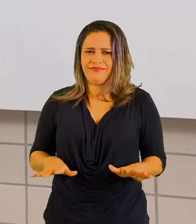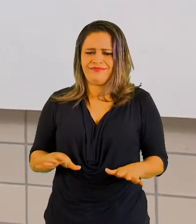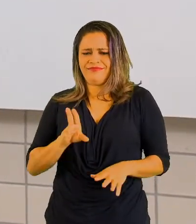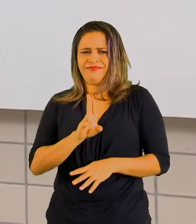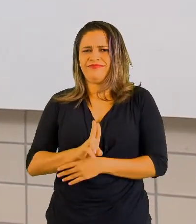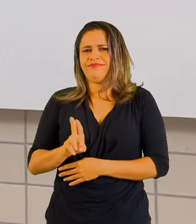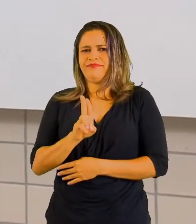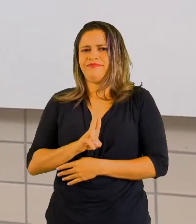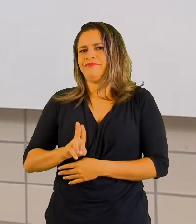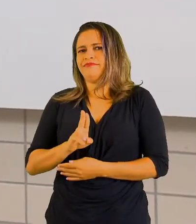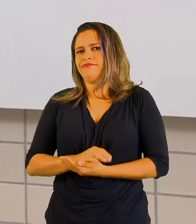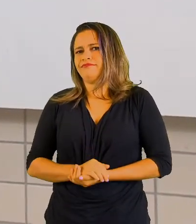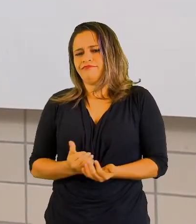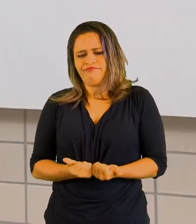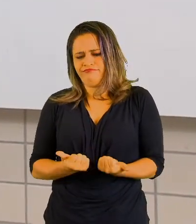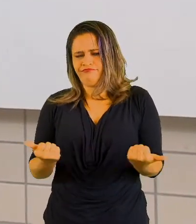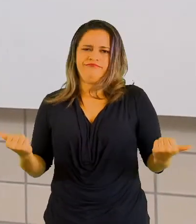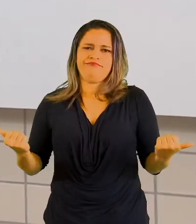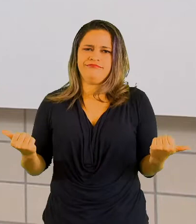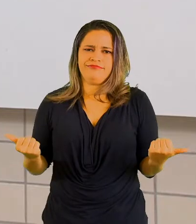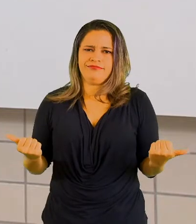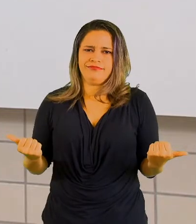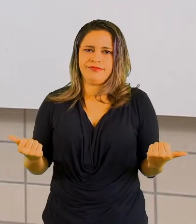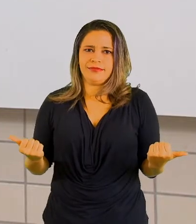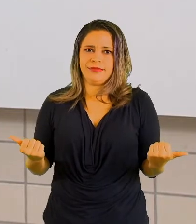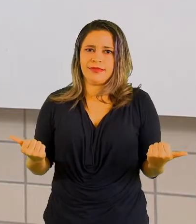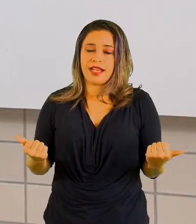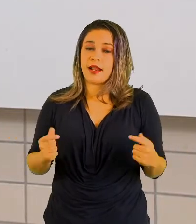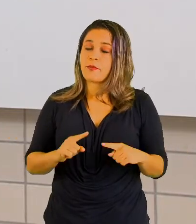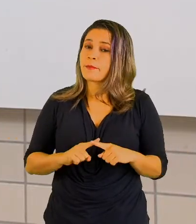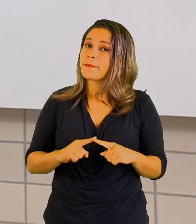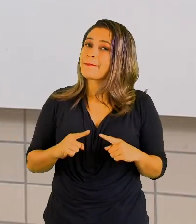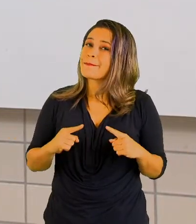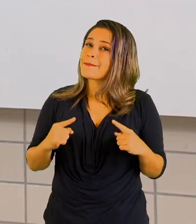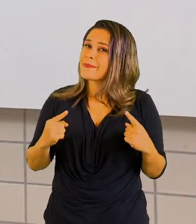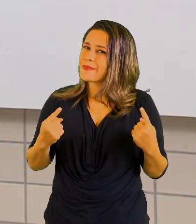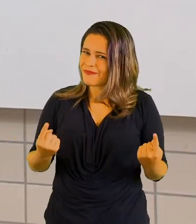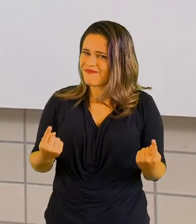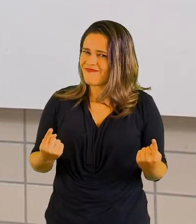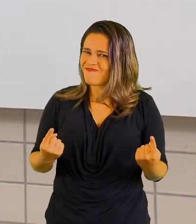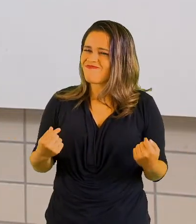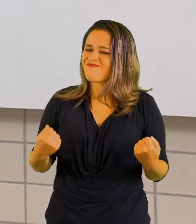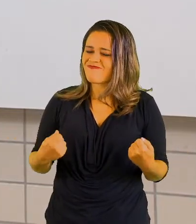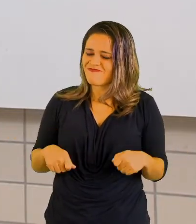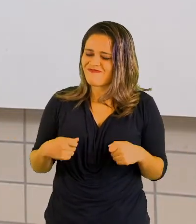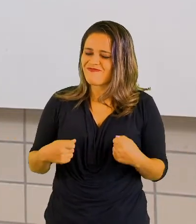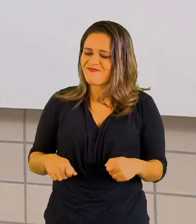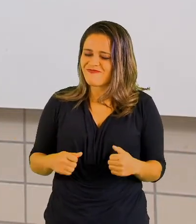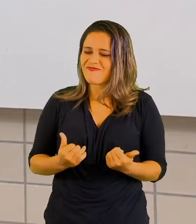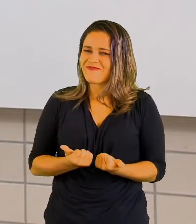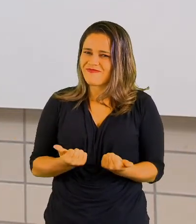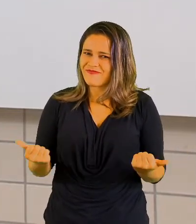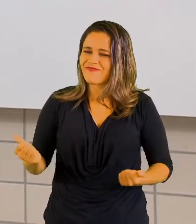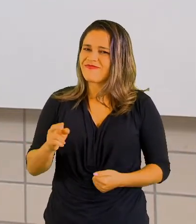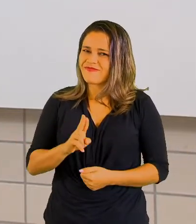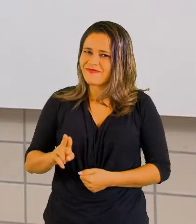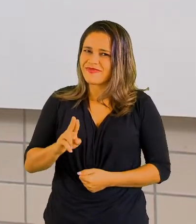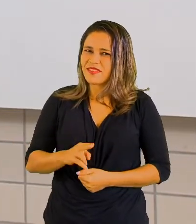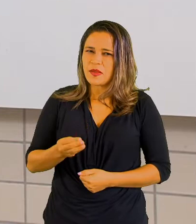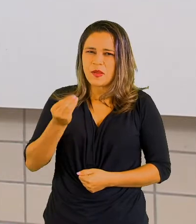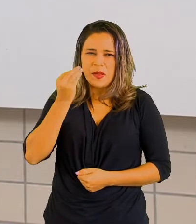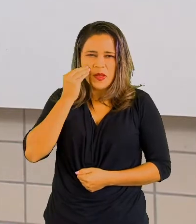utilizar a reta numérica, mas a gente ainda vai precisar usar a reta numérica mais uma vez, só para relembrar o conceito